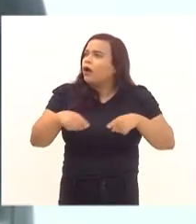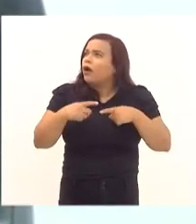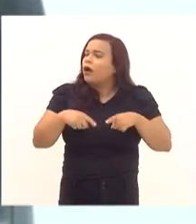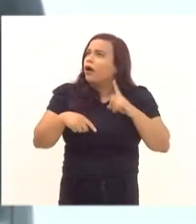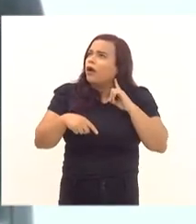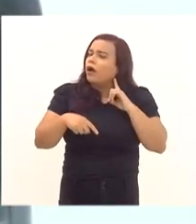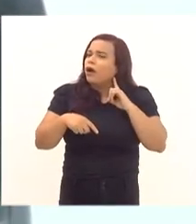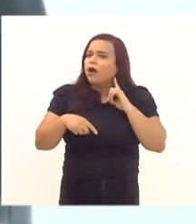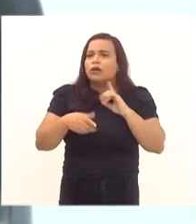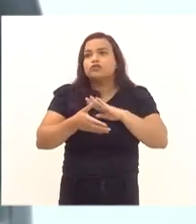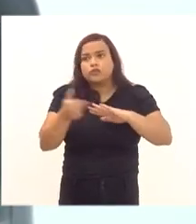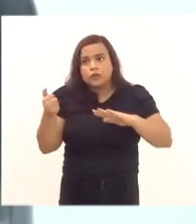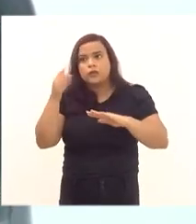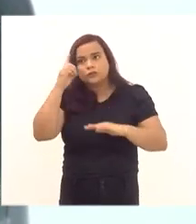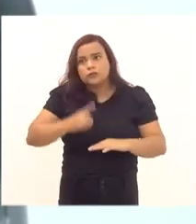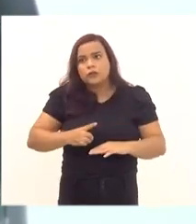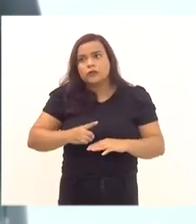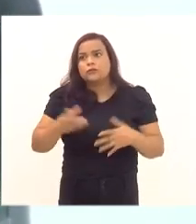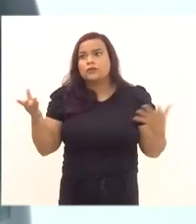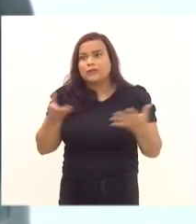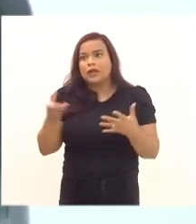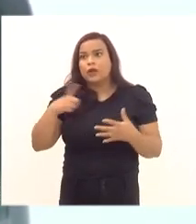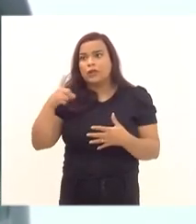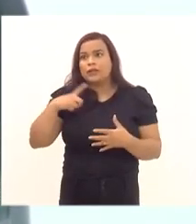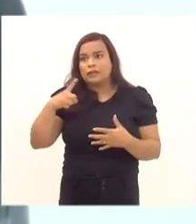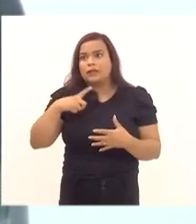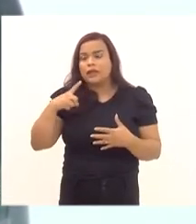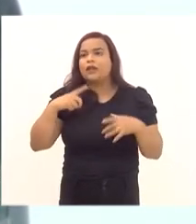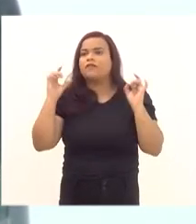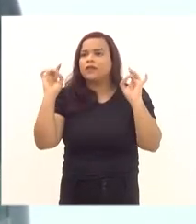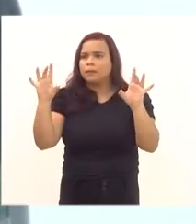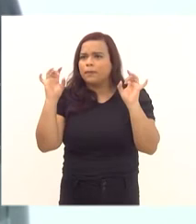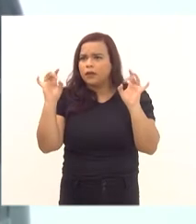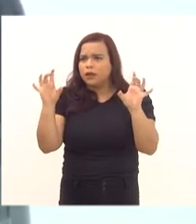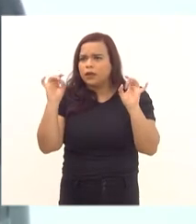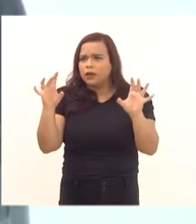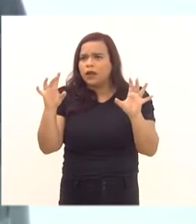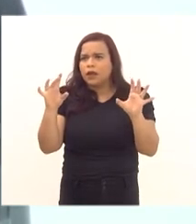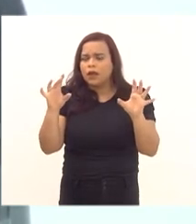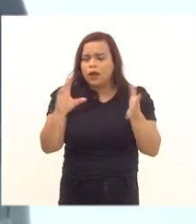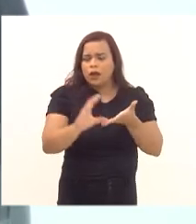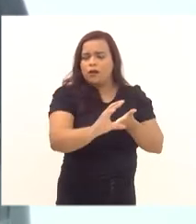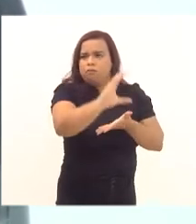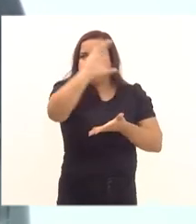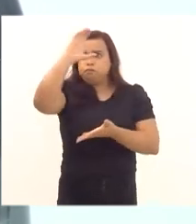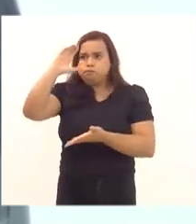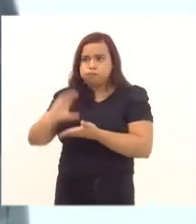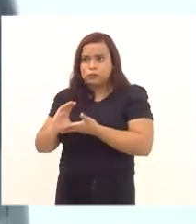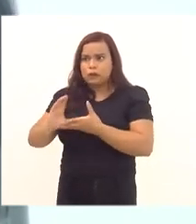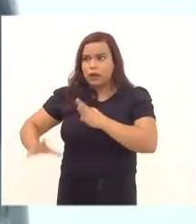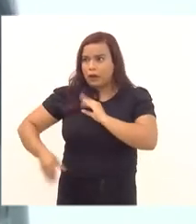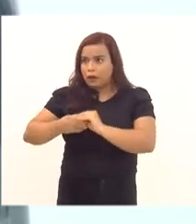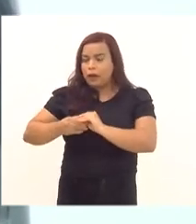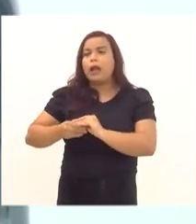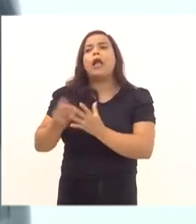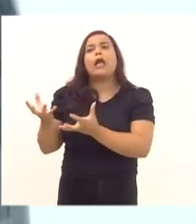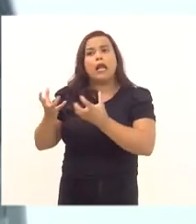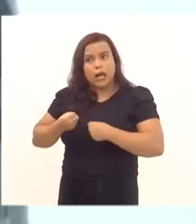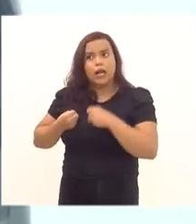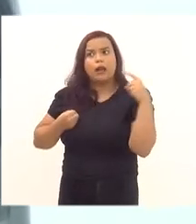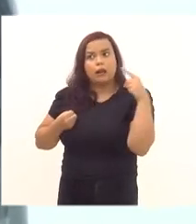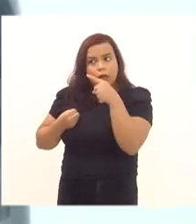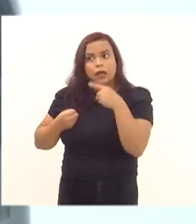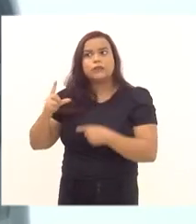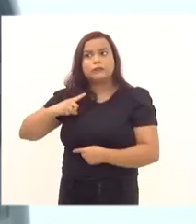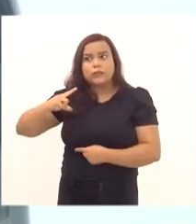acabaram de ganhar o privilégio de receber bônus A Diretoria da empresa receber um bônus agora Talvez a meta pelos bônus